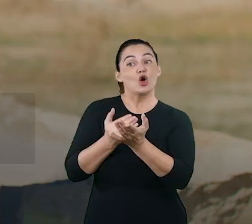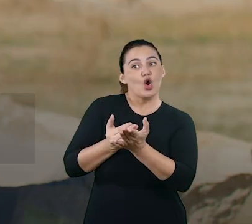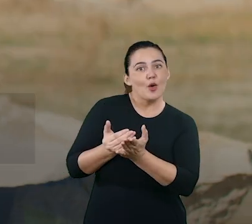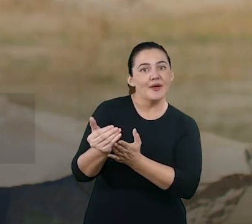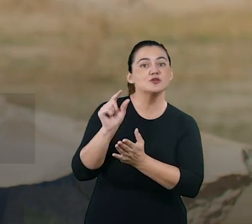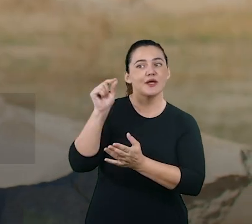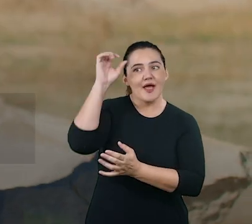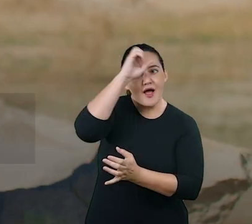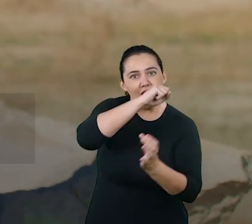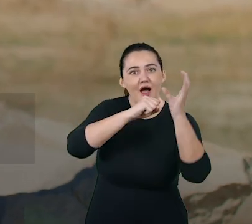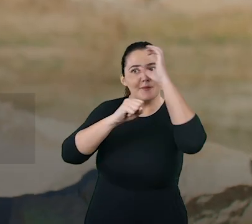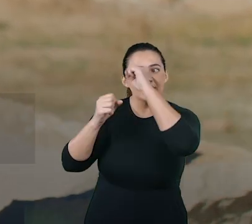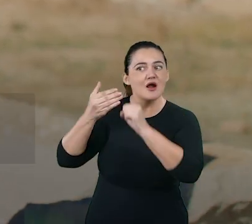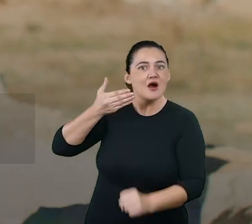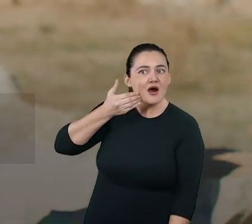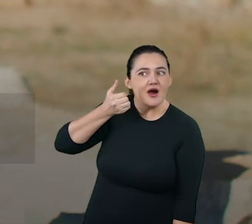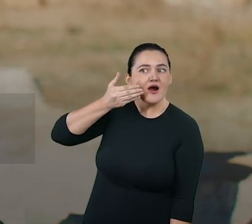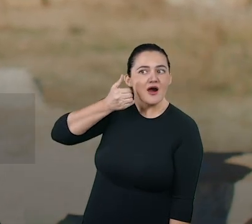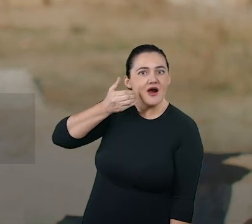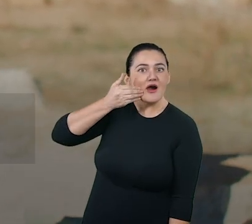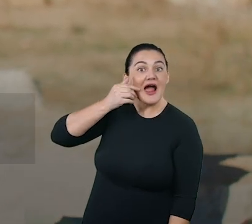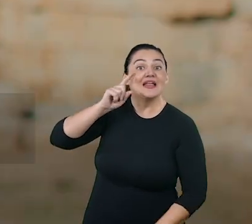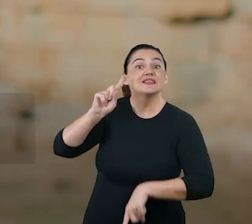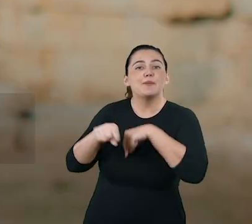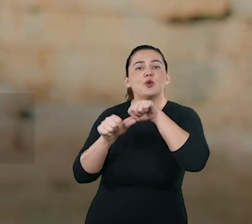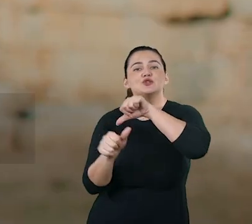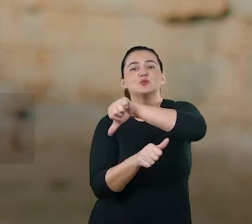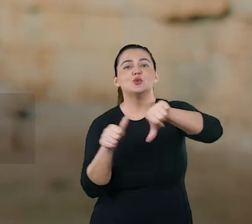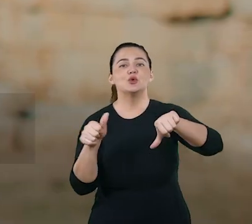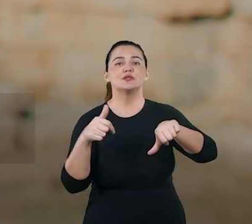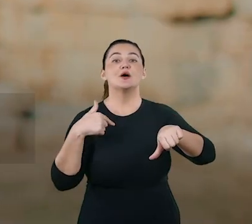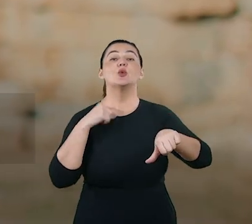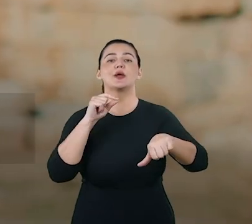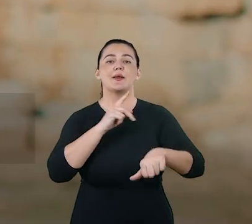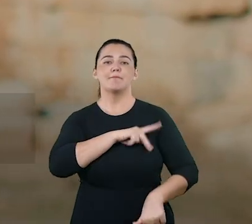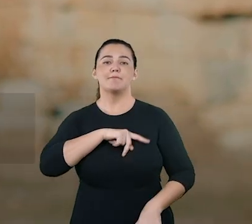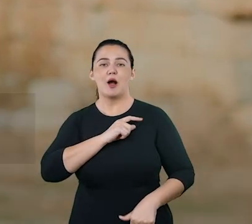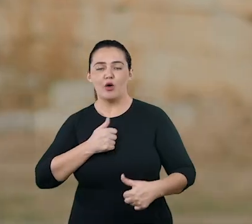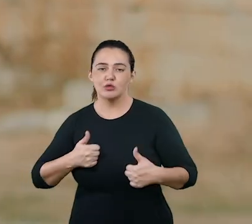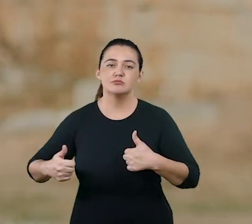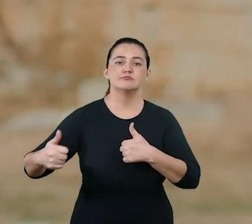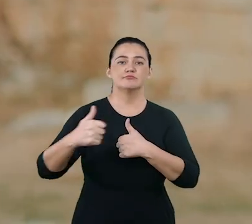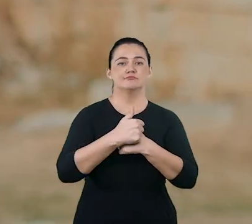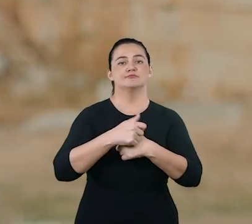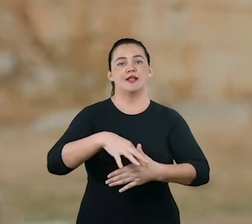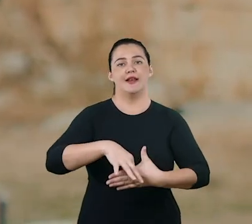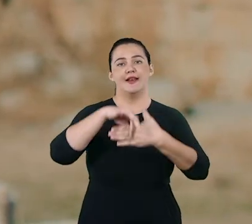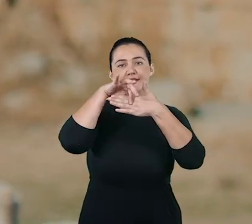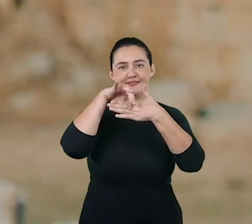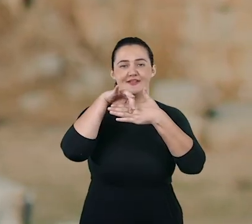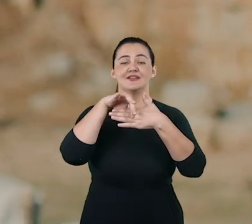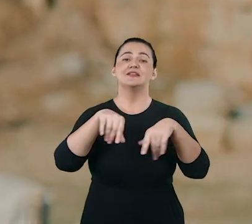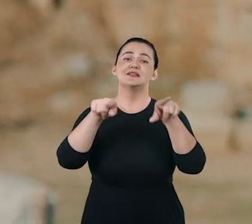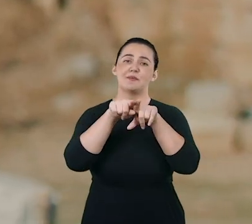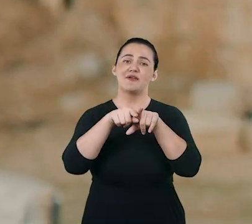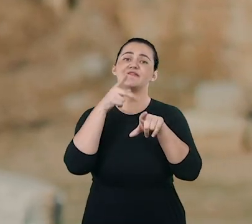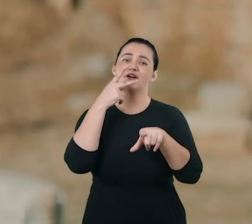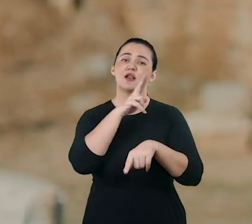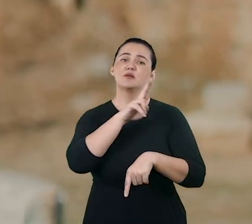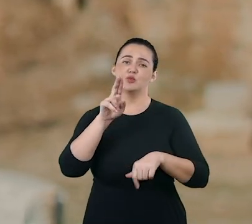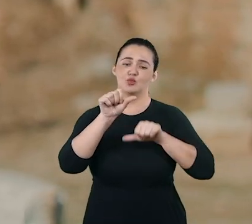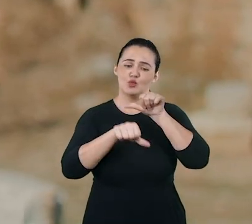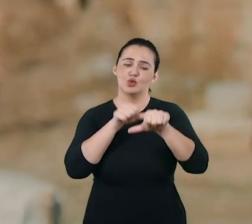a proeminência, ele começa a ser o líder. E, em segundo lugar, a mudança do nome. A Bíblia não diz exatamente qual